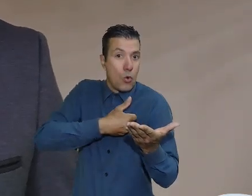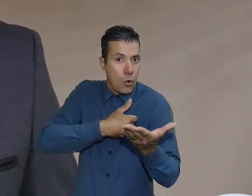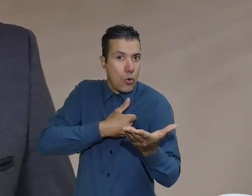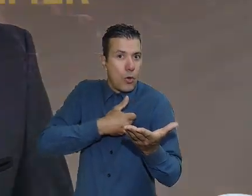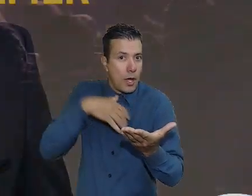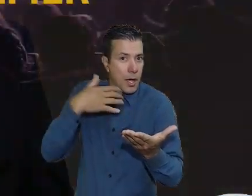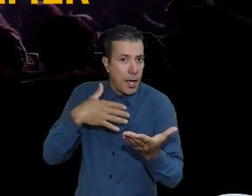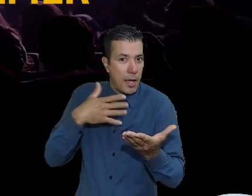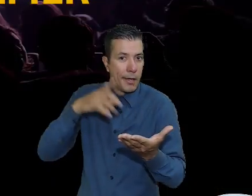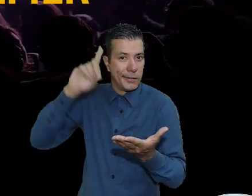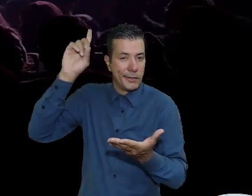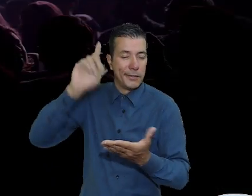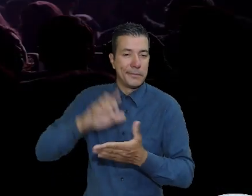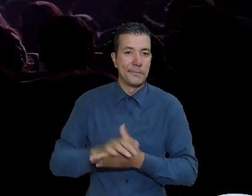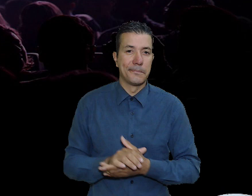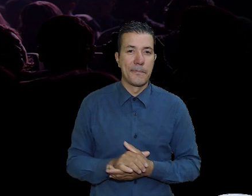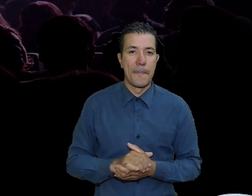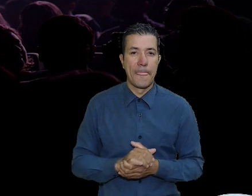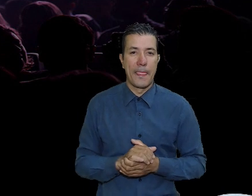cantar.